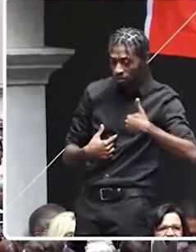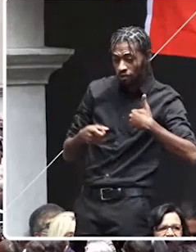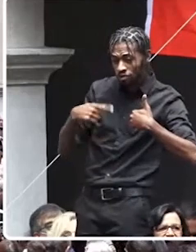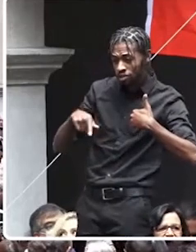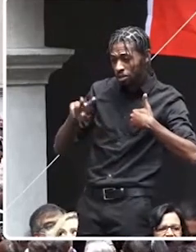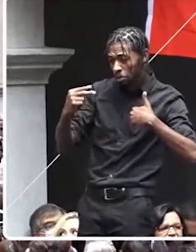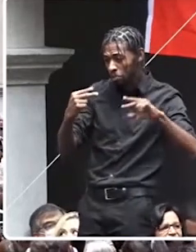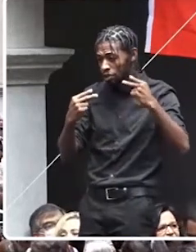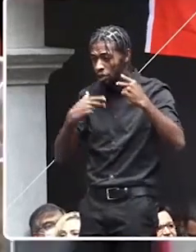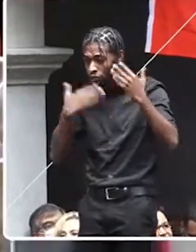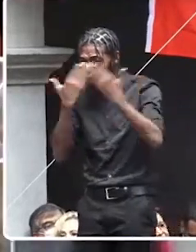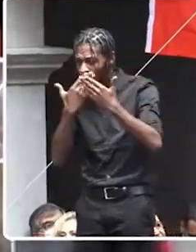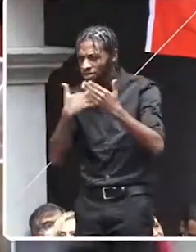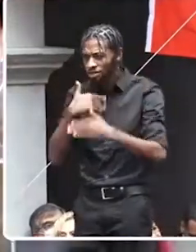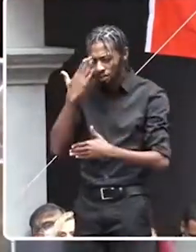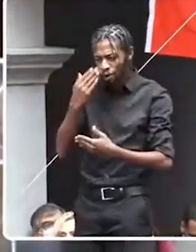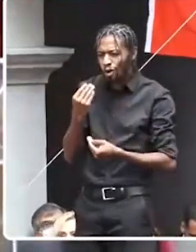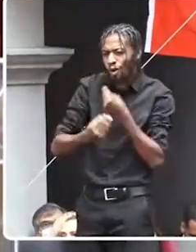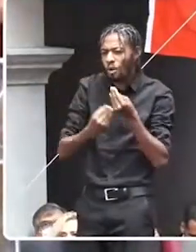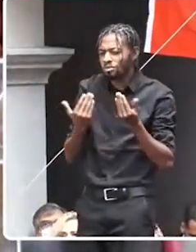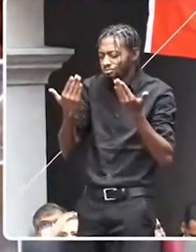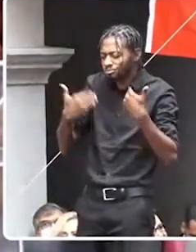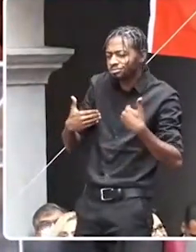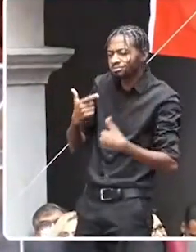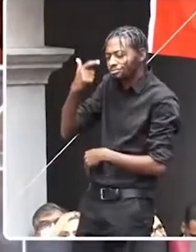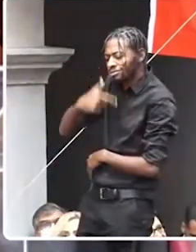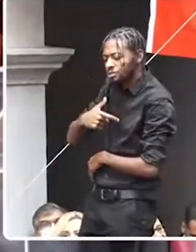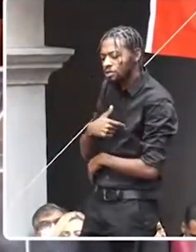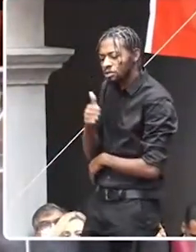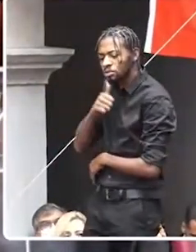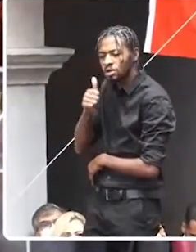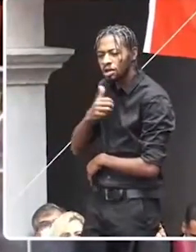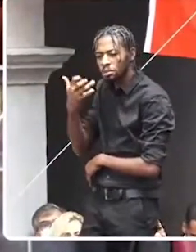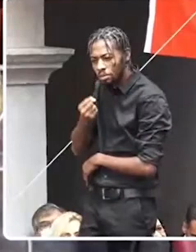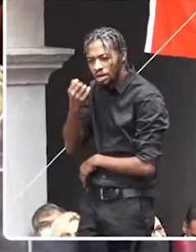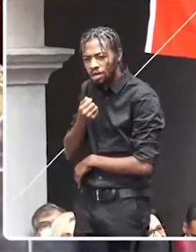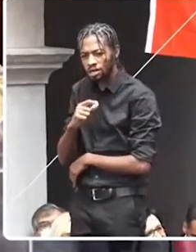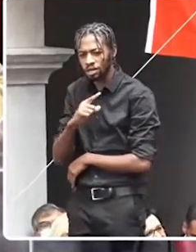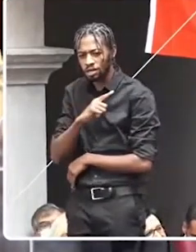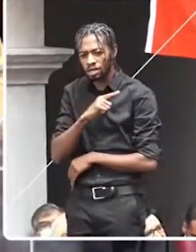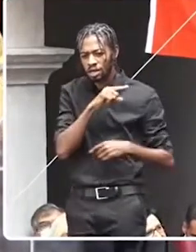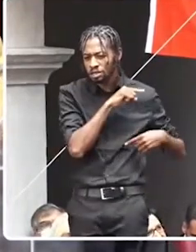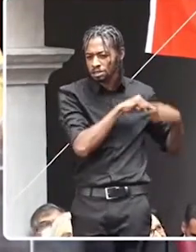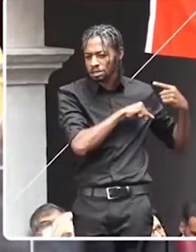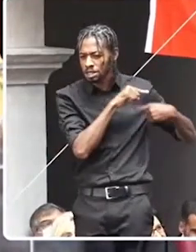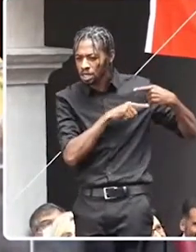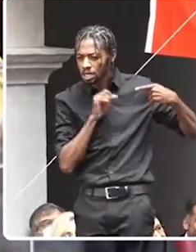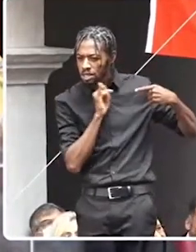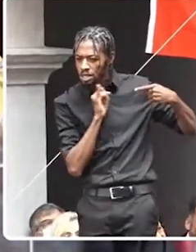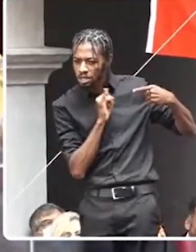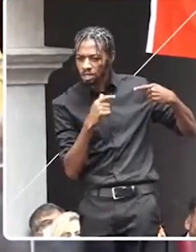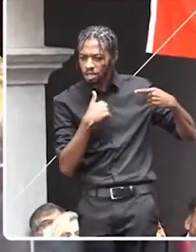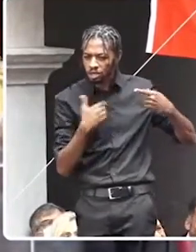ver façam ideia de quem eu sou. Eu sou uma mulher branca, de ascendência italiana, estou